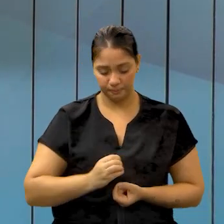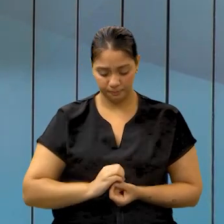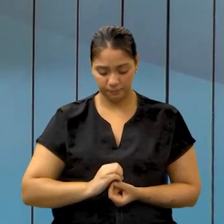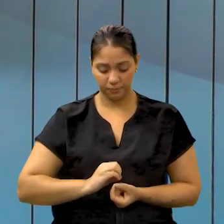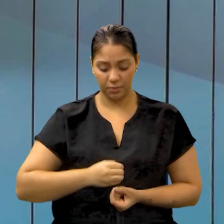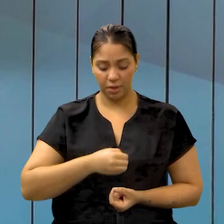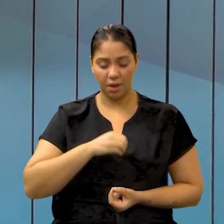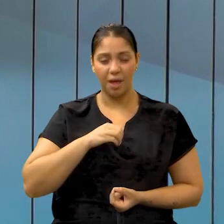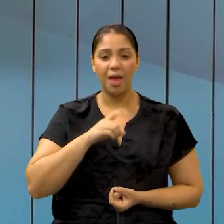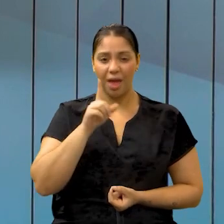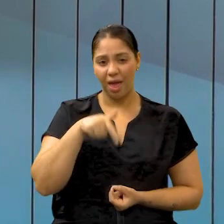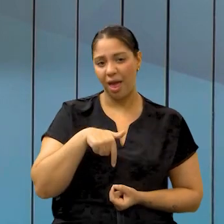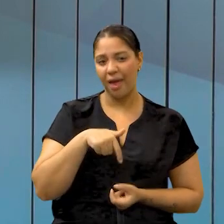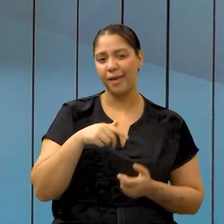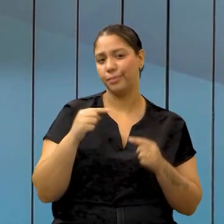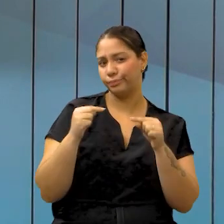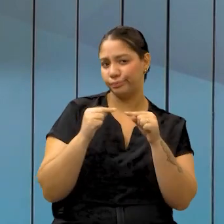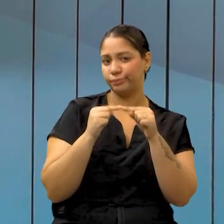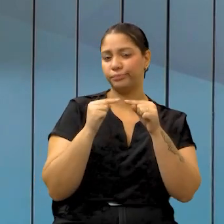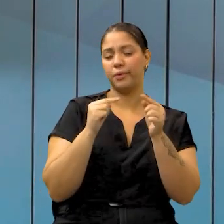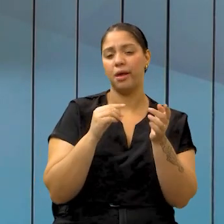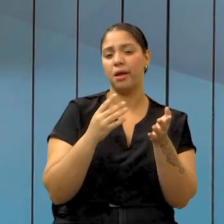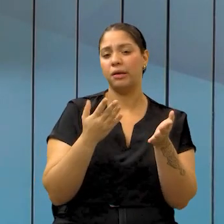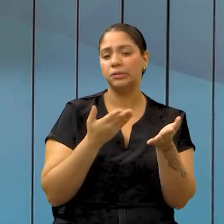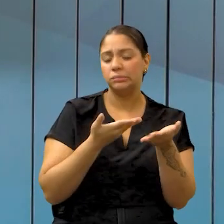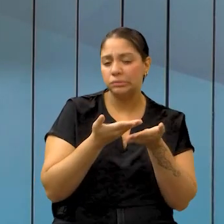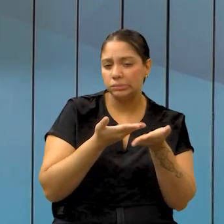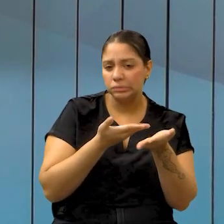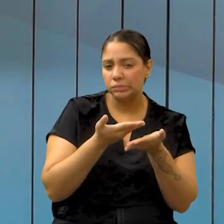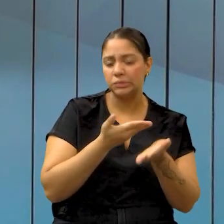essa falta de bons hábitos de saúde?